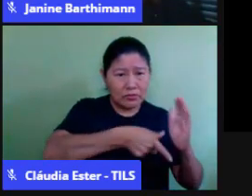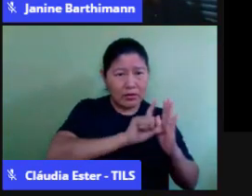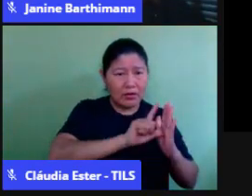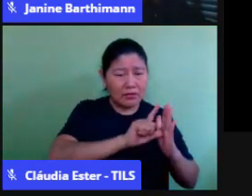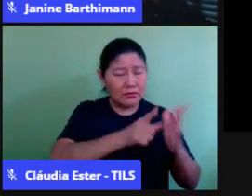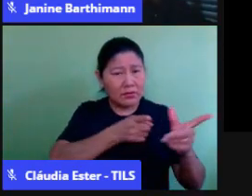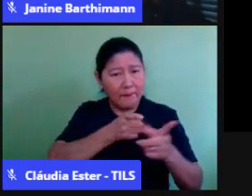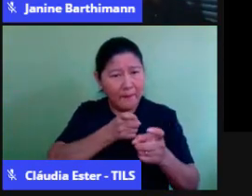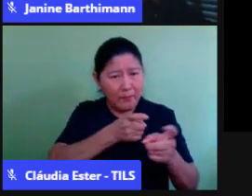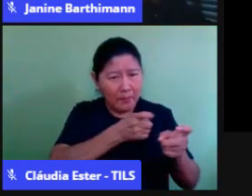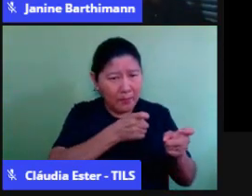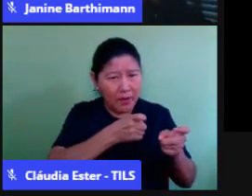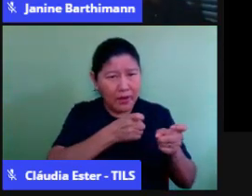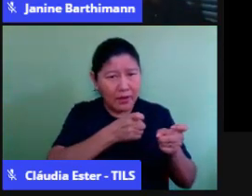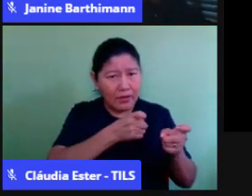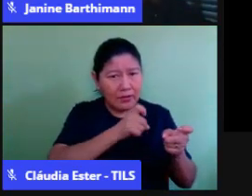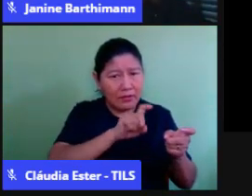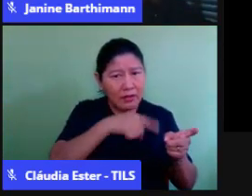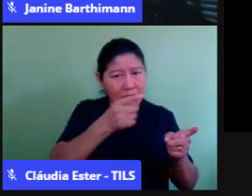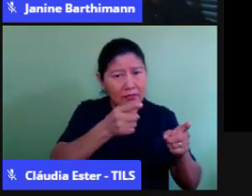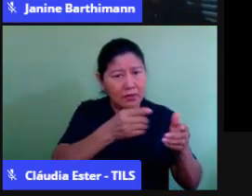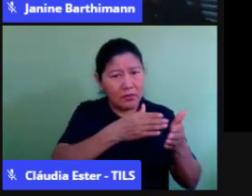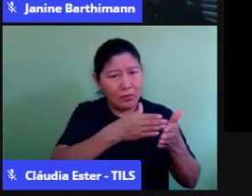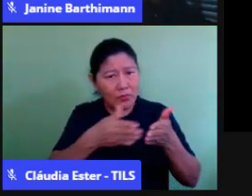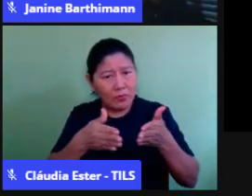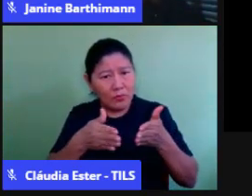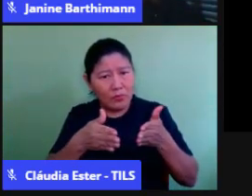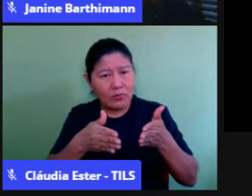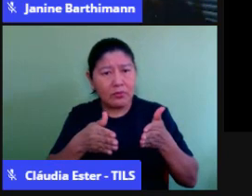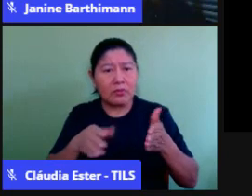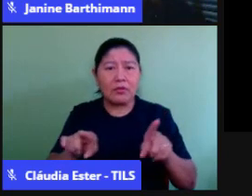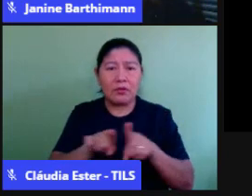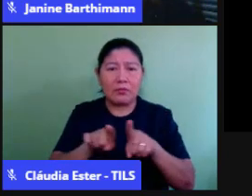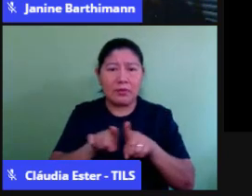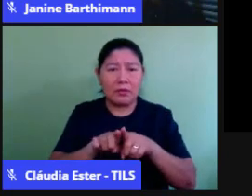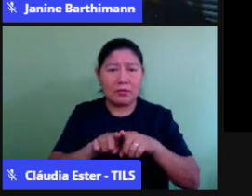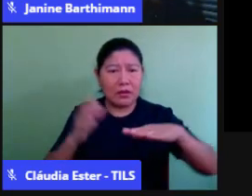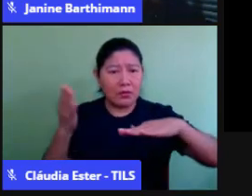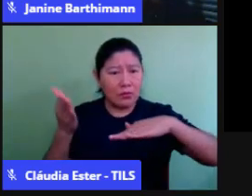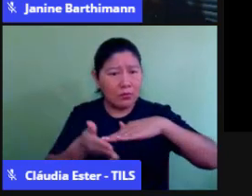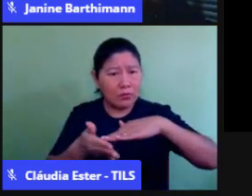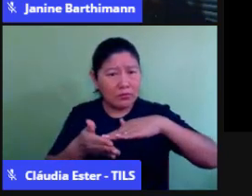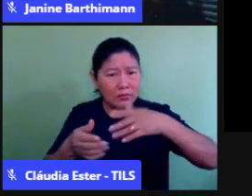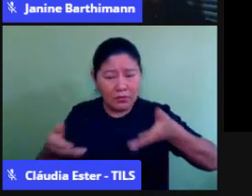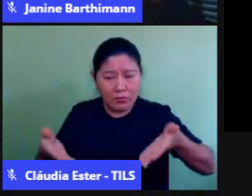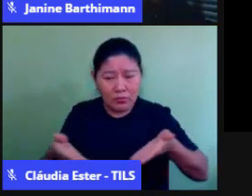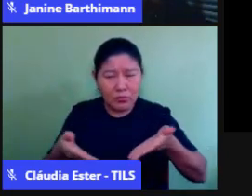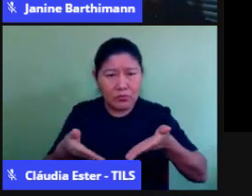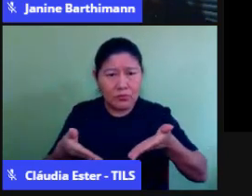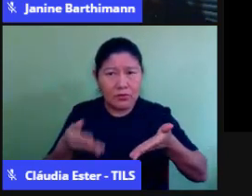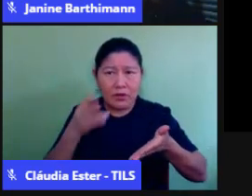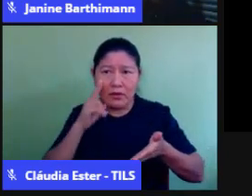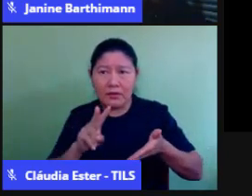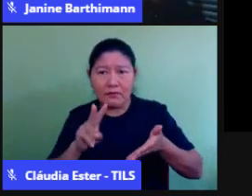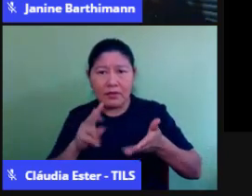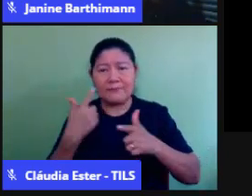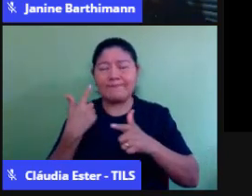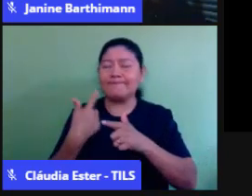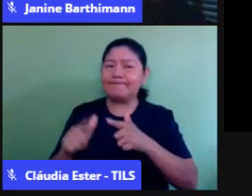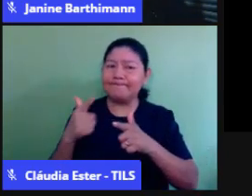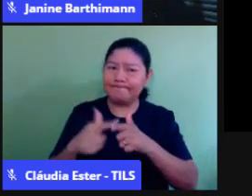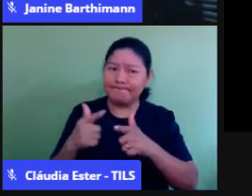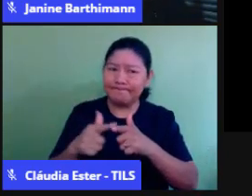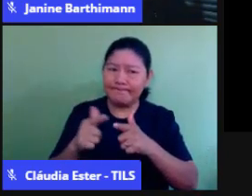moderna e na sociedade contemporânea pós-moderna, ela se aprofunda, né? Todas essas crises que nós vemos